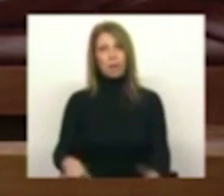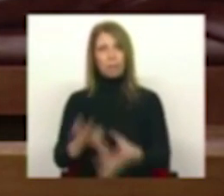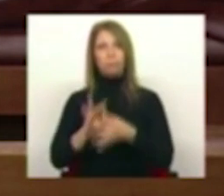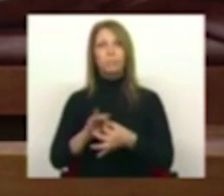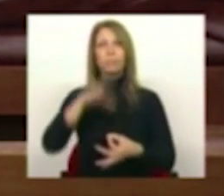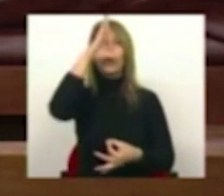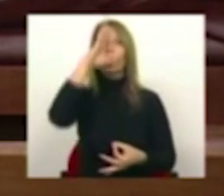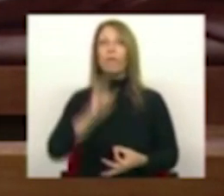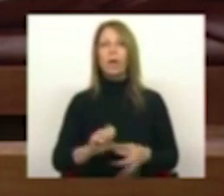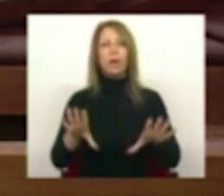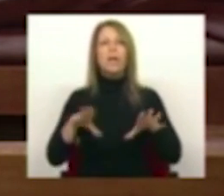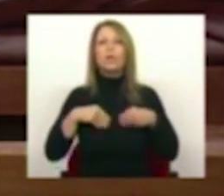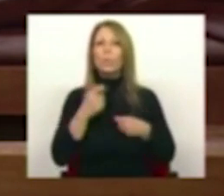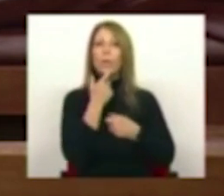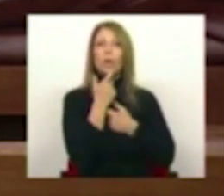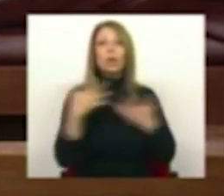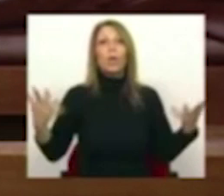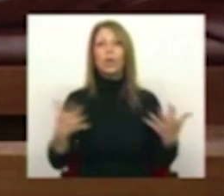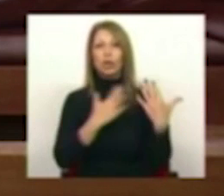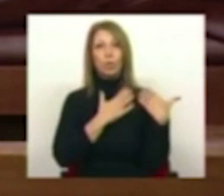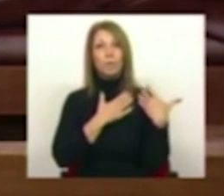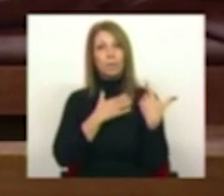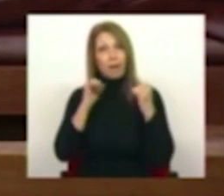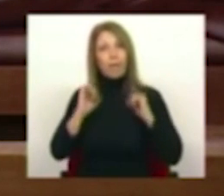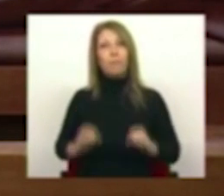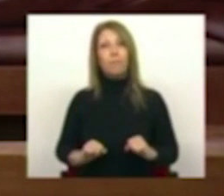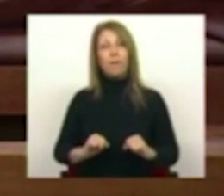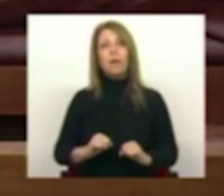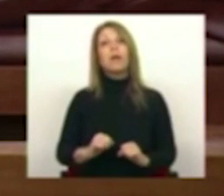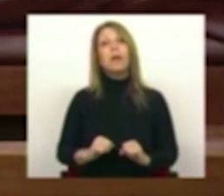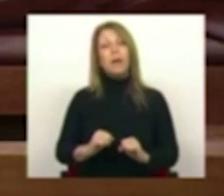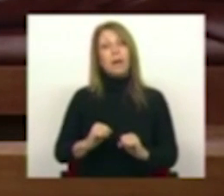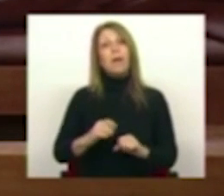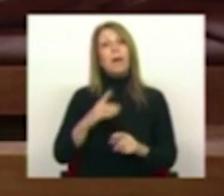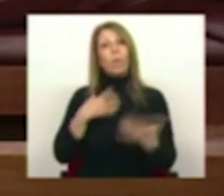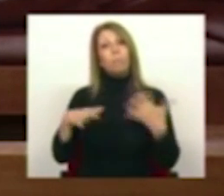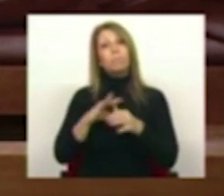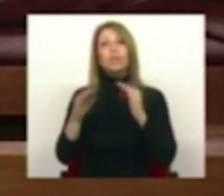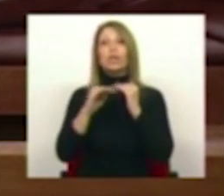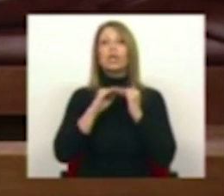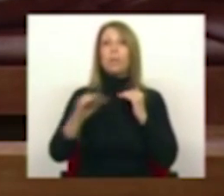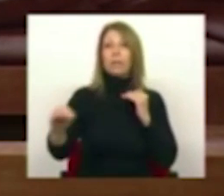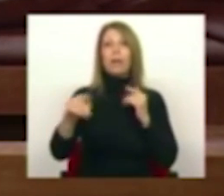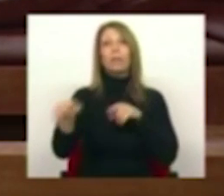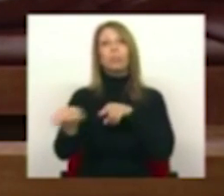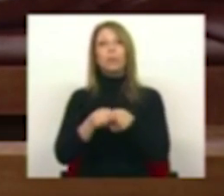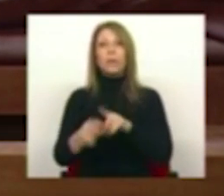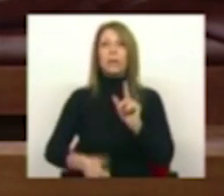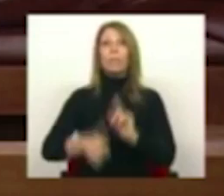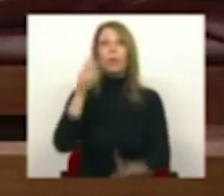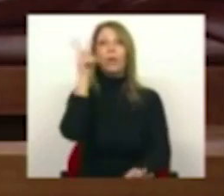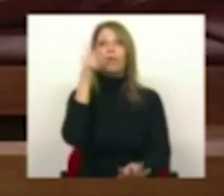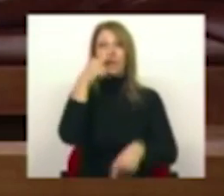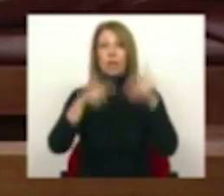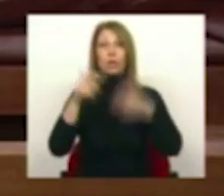governo, assumir todas as suas responsabilidades em nome da estabilidade política, em nome da melhoria de vida dos